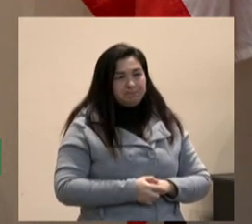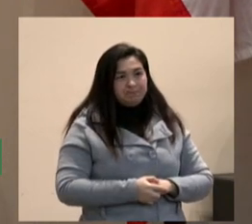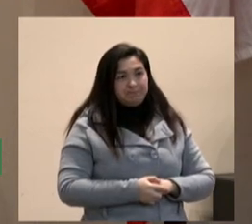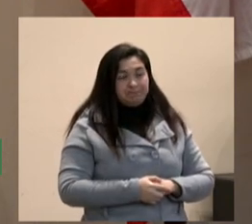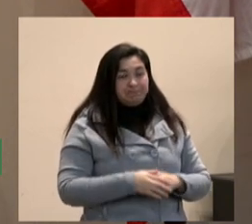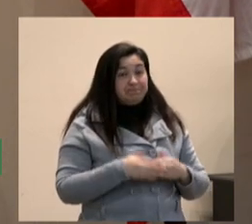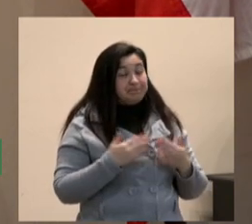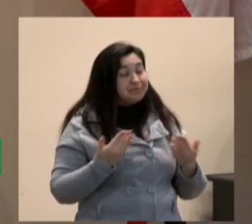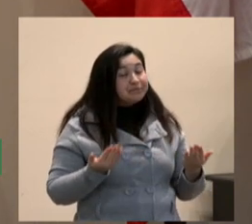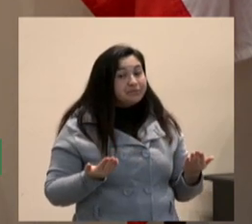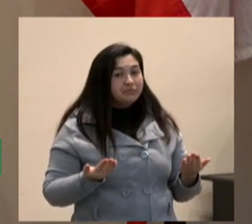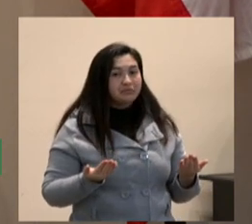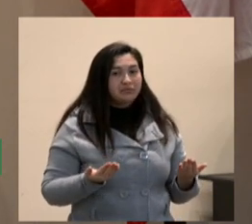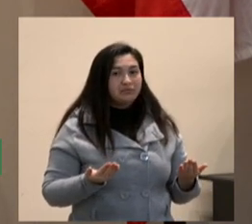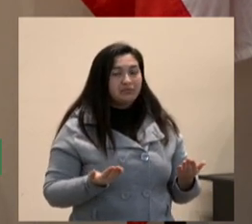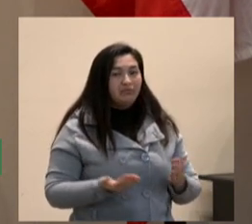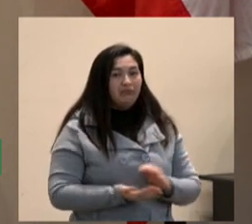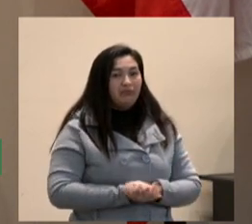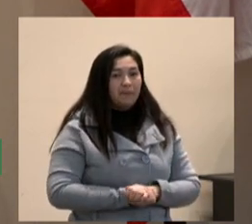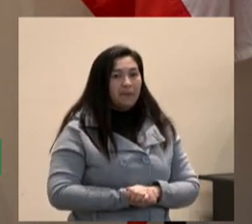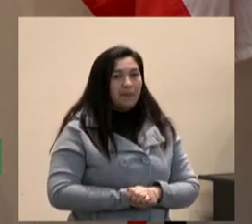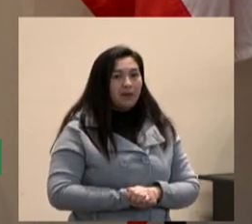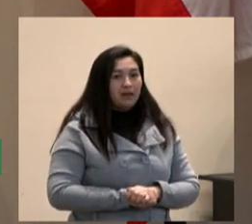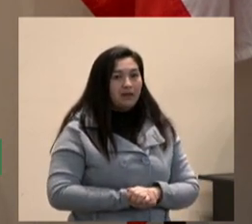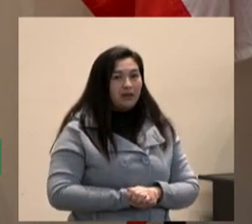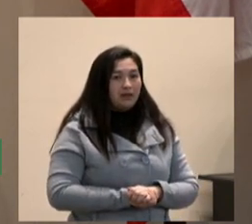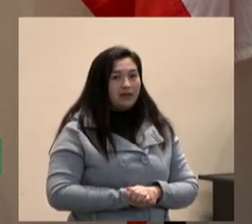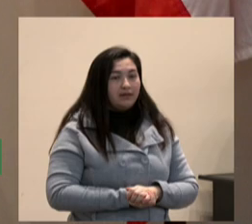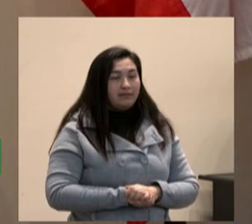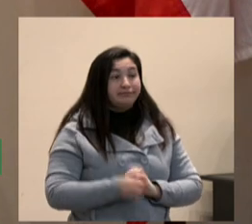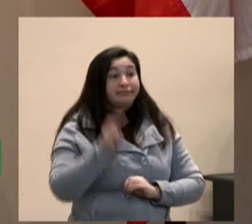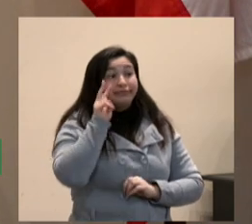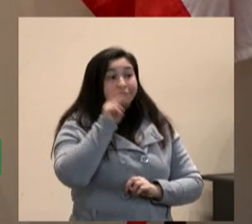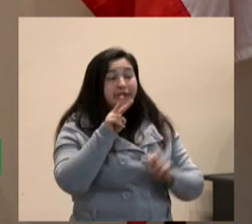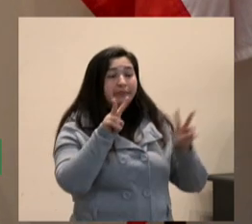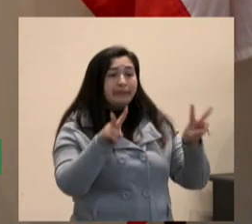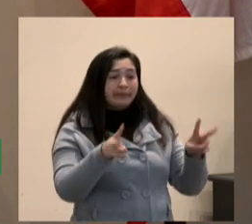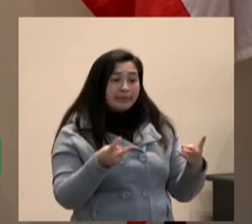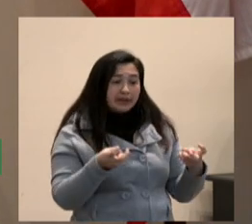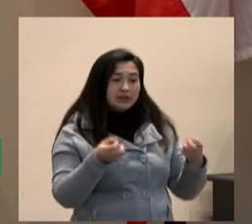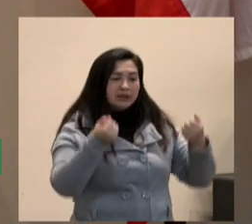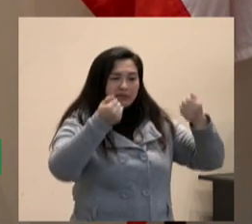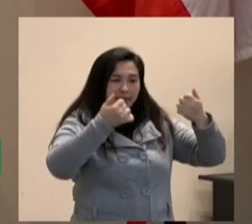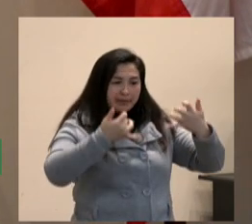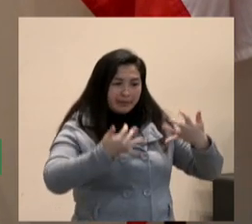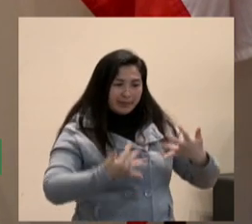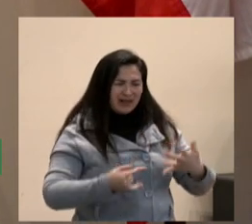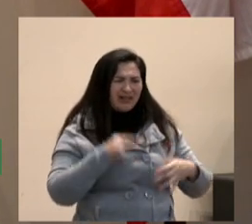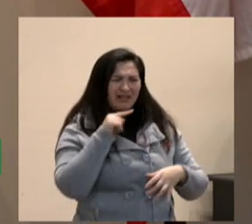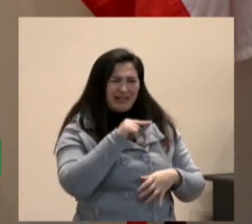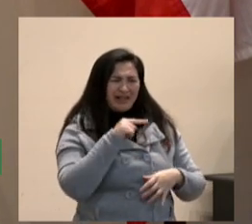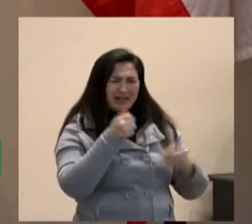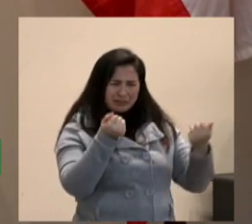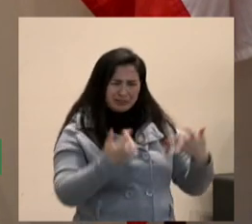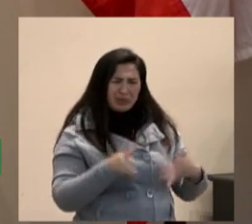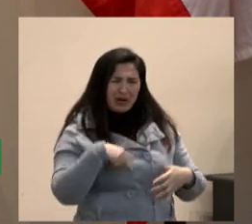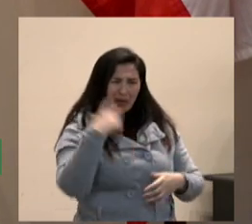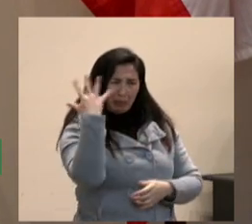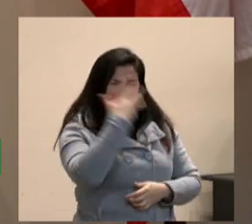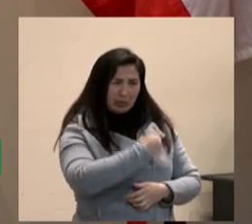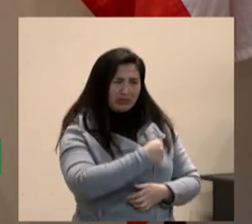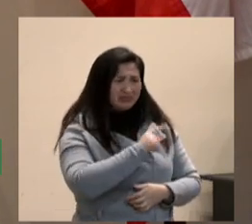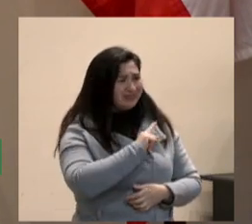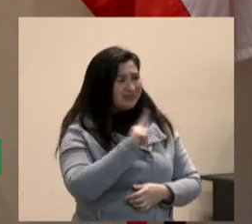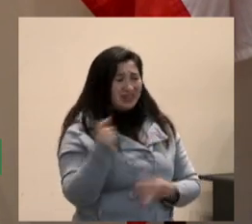Bom, diante desse quadro não bonito, um quadro muito feio, né, deputada? Um